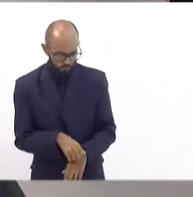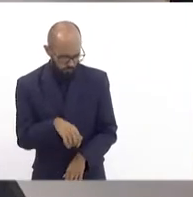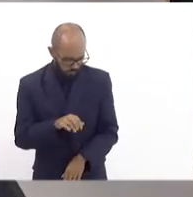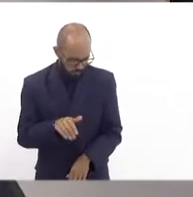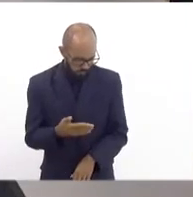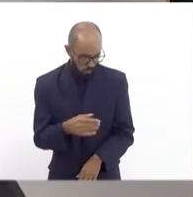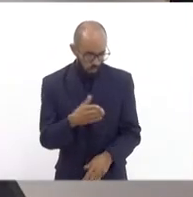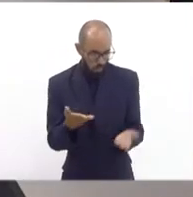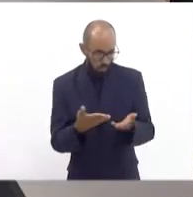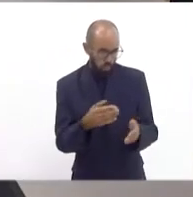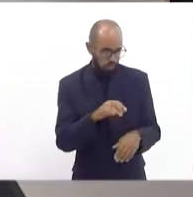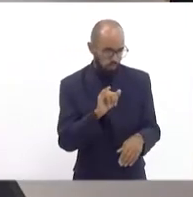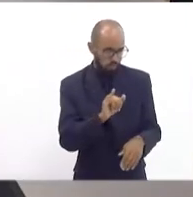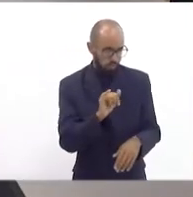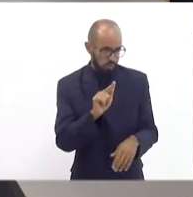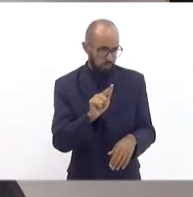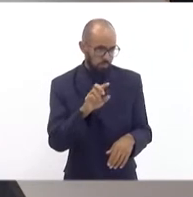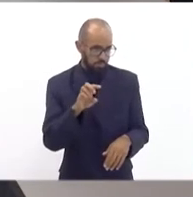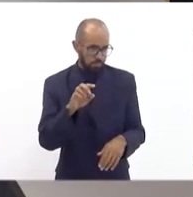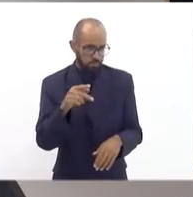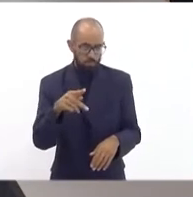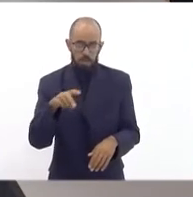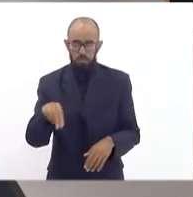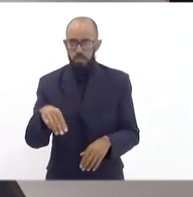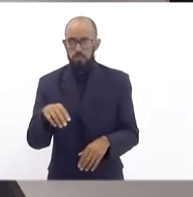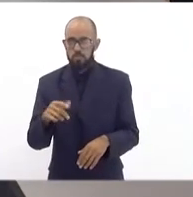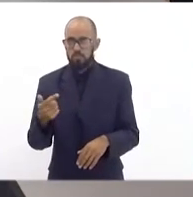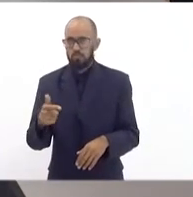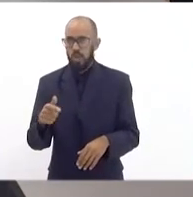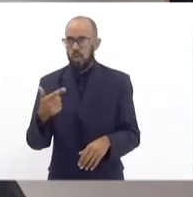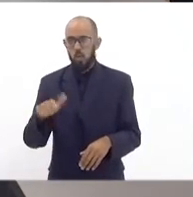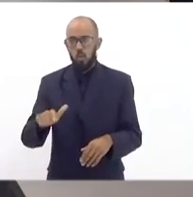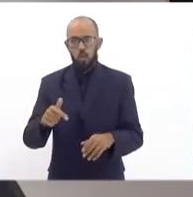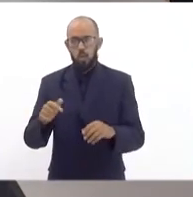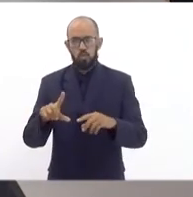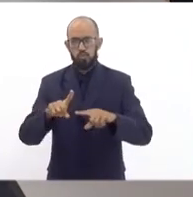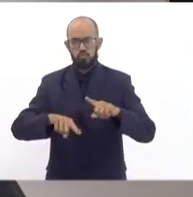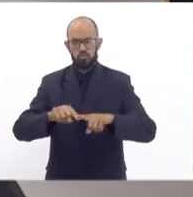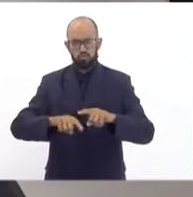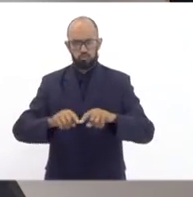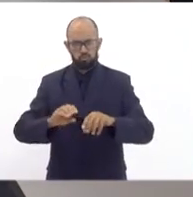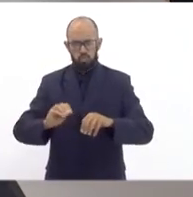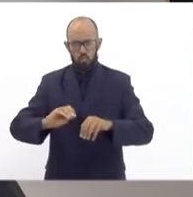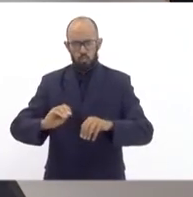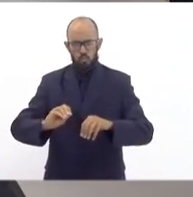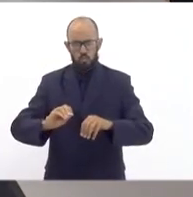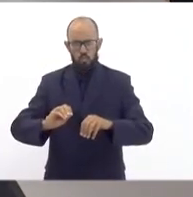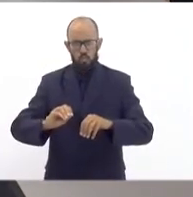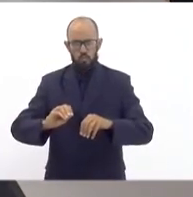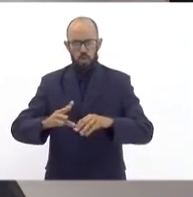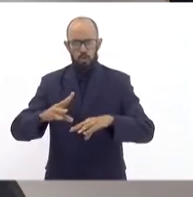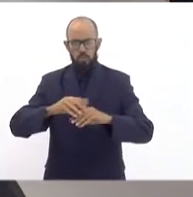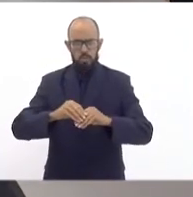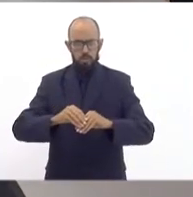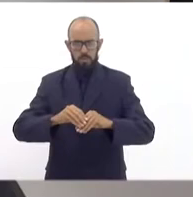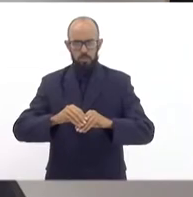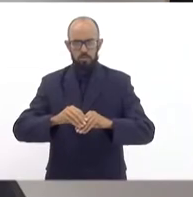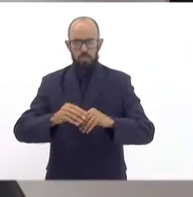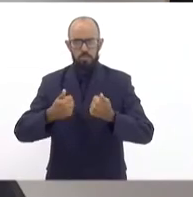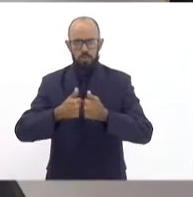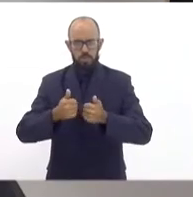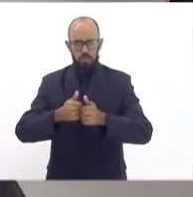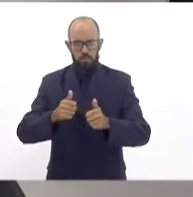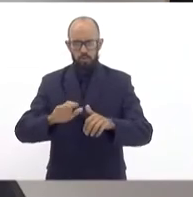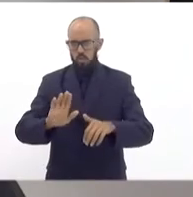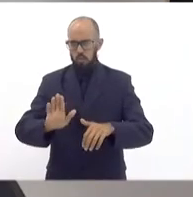nada. O IGPM, sim. Não tem mais nenhum outro item que incorpora na composição do aumento tarifário da passagem do trem. Não, não tem, é só o